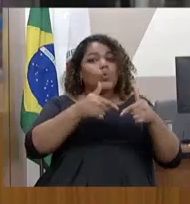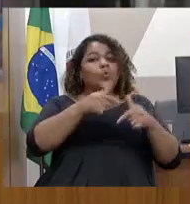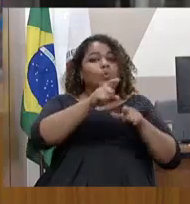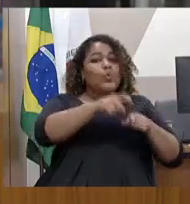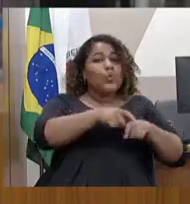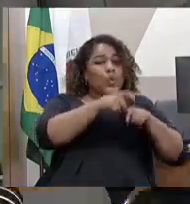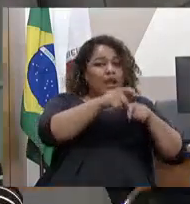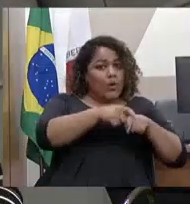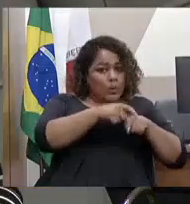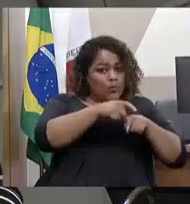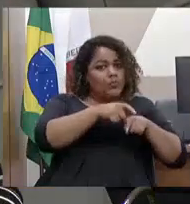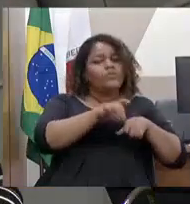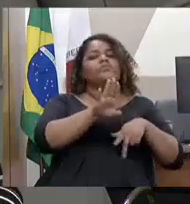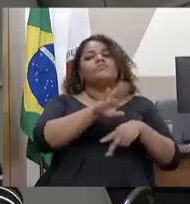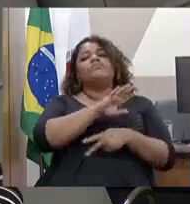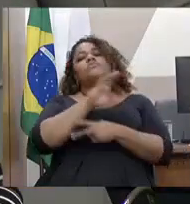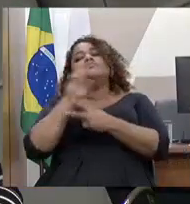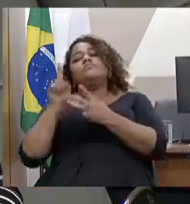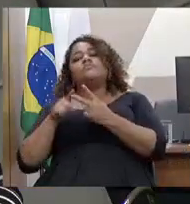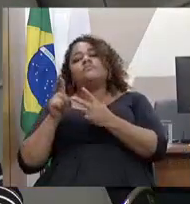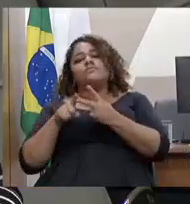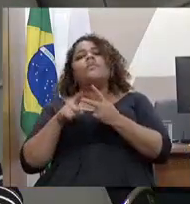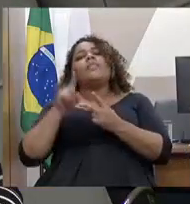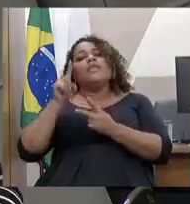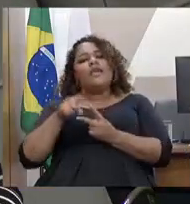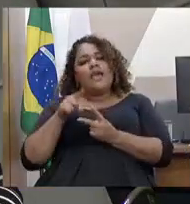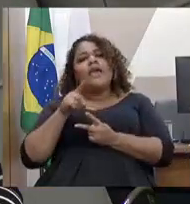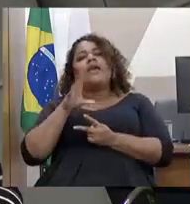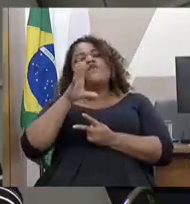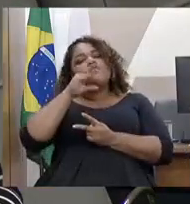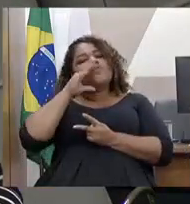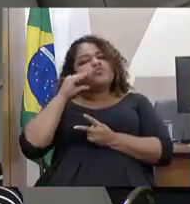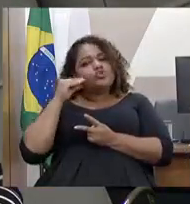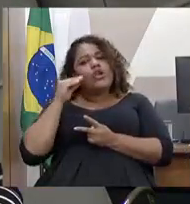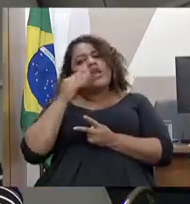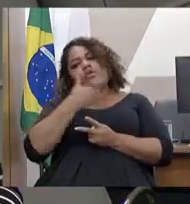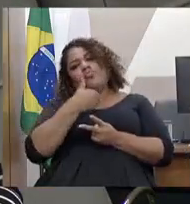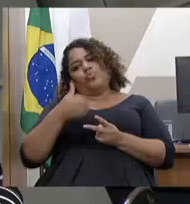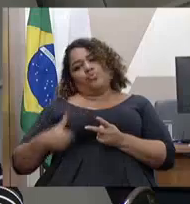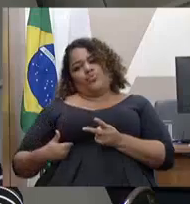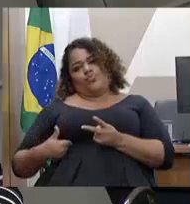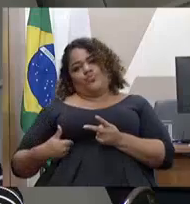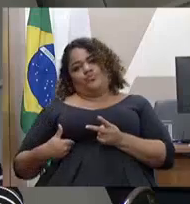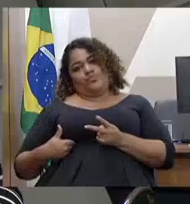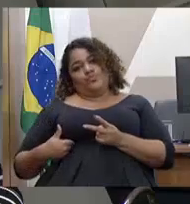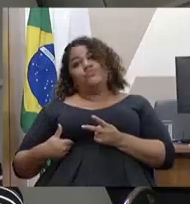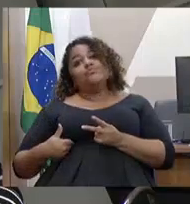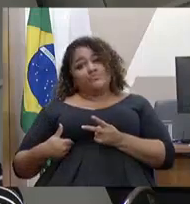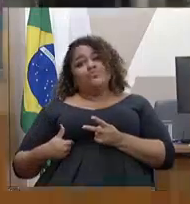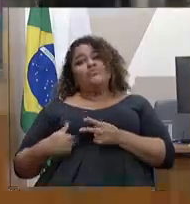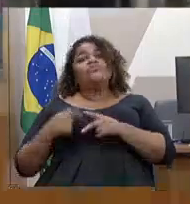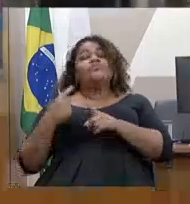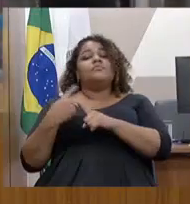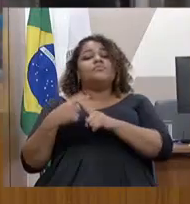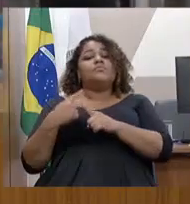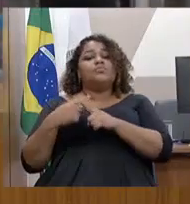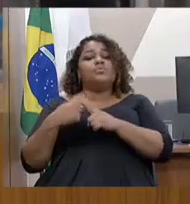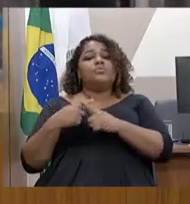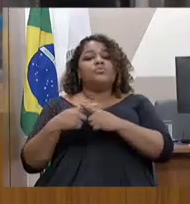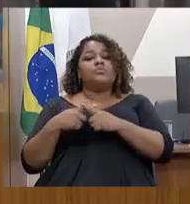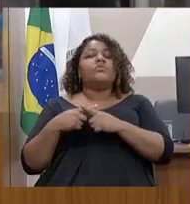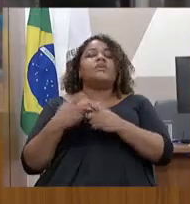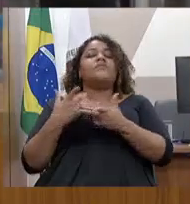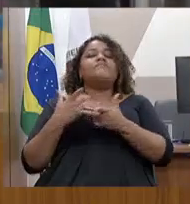a questão dos Servidores Públicos e pasme né a gente acaba pelo contato com vários lugares negócios